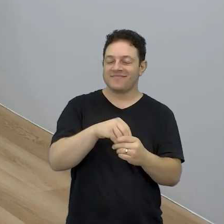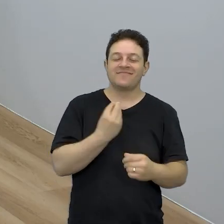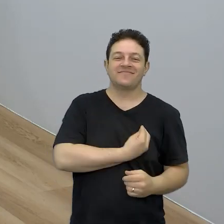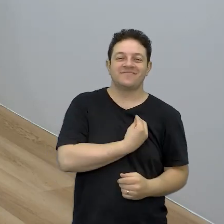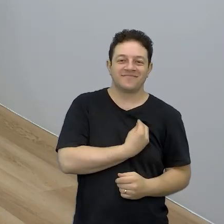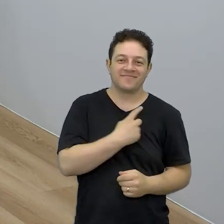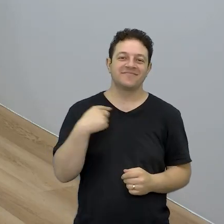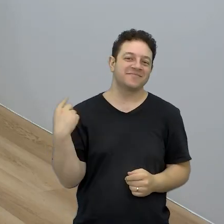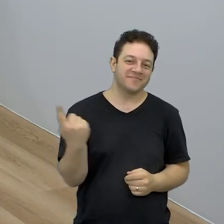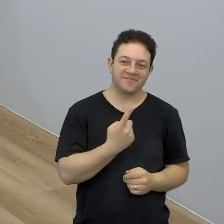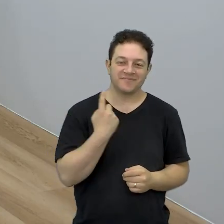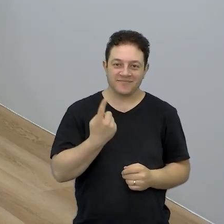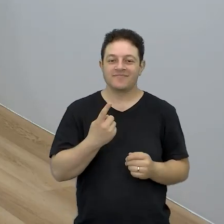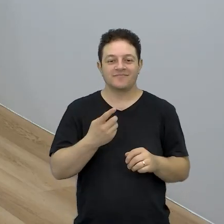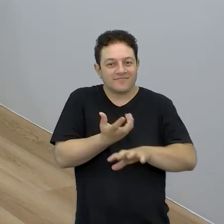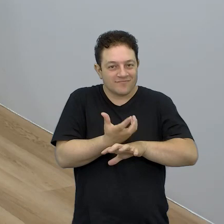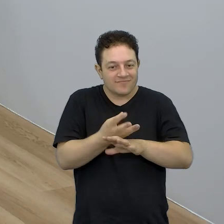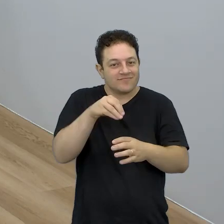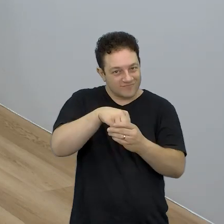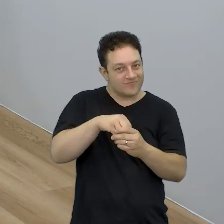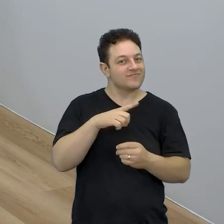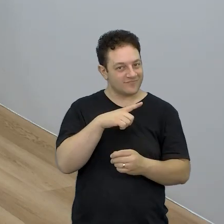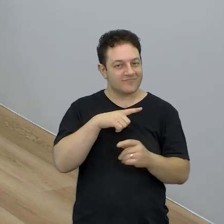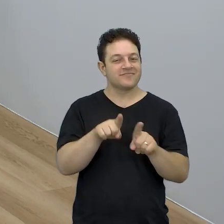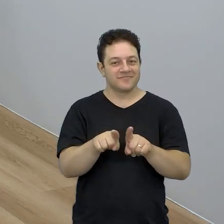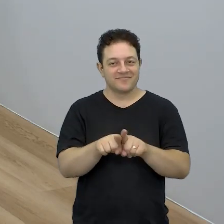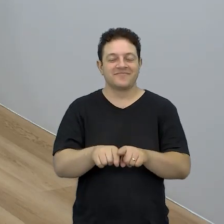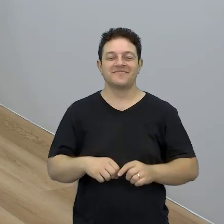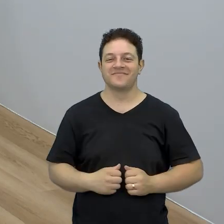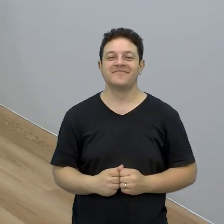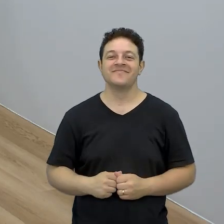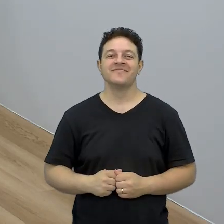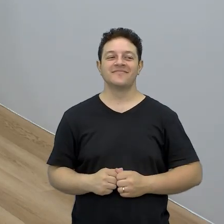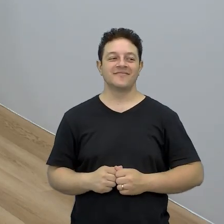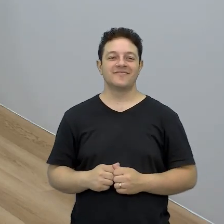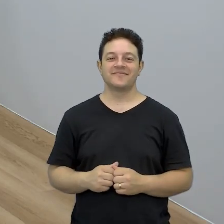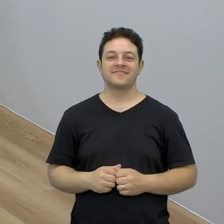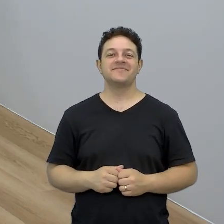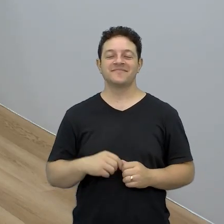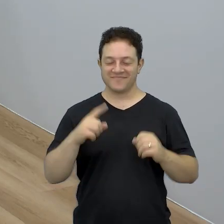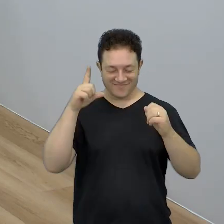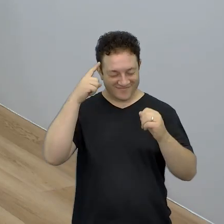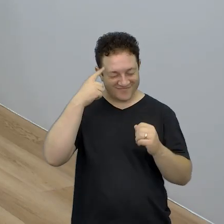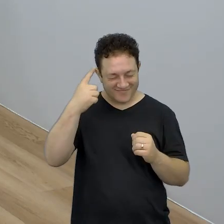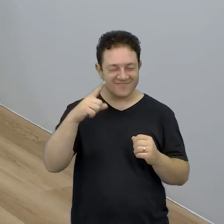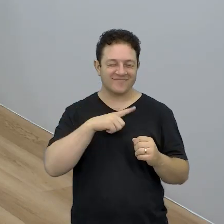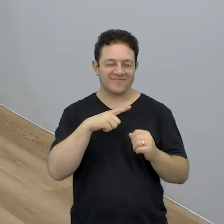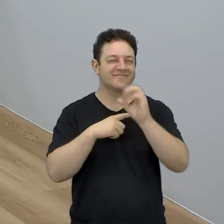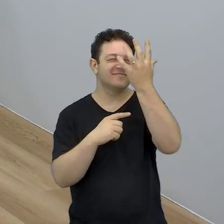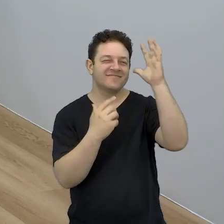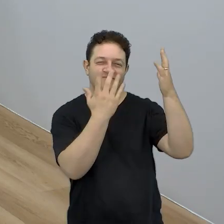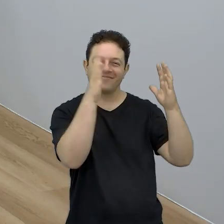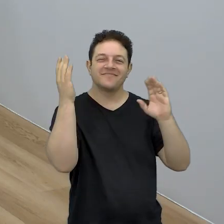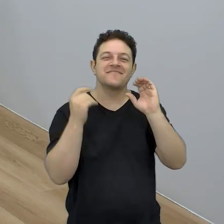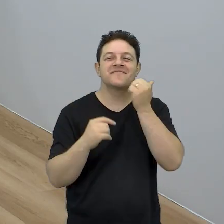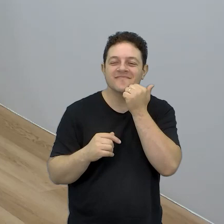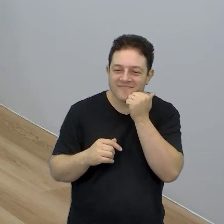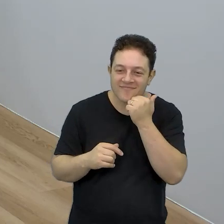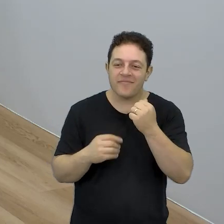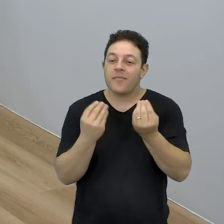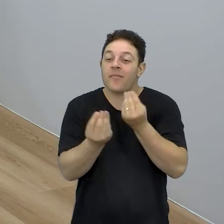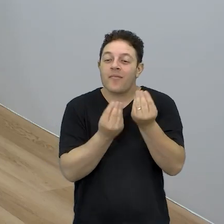então, aí no nosso componente. Então, para vocês verem, né, que na área aí de ciências da natureza, como é importante